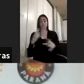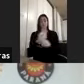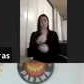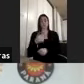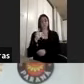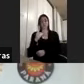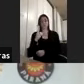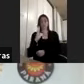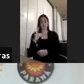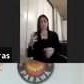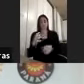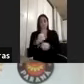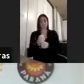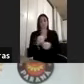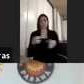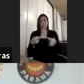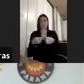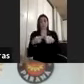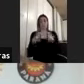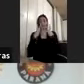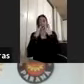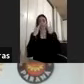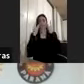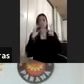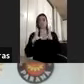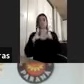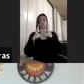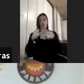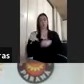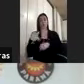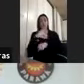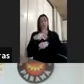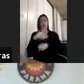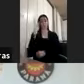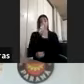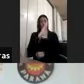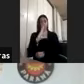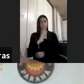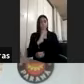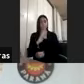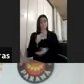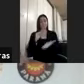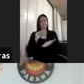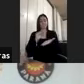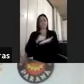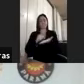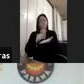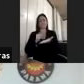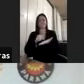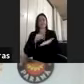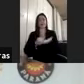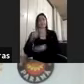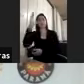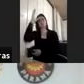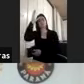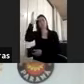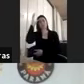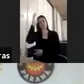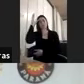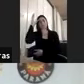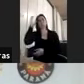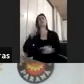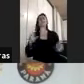para chamar a atenção do país, né, para chamar a atenção para a falta de efetividade em relação